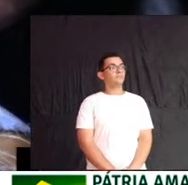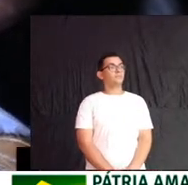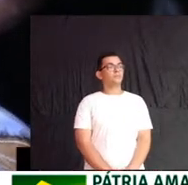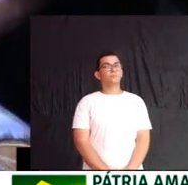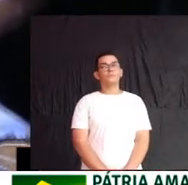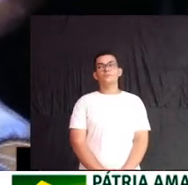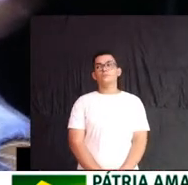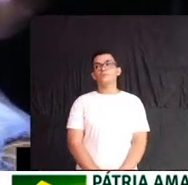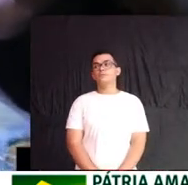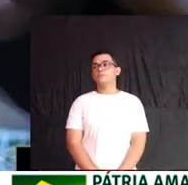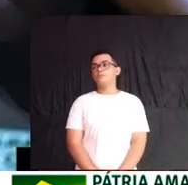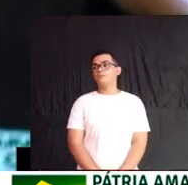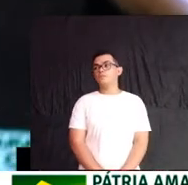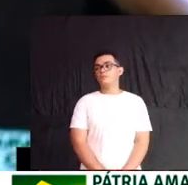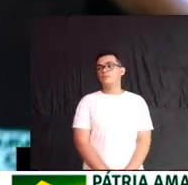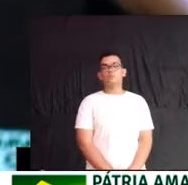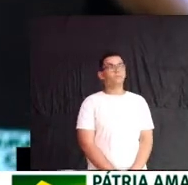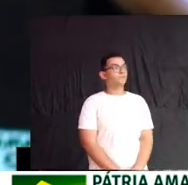Come into me,